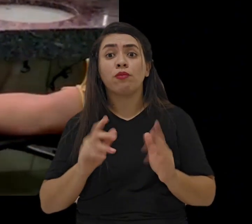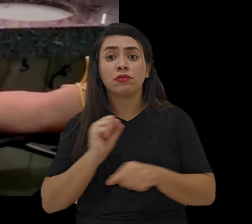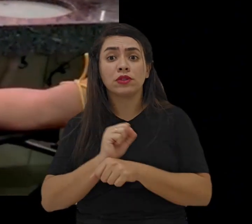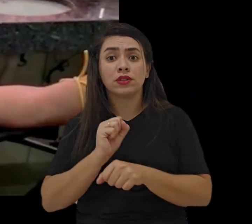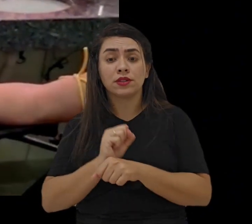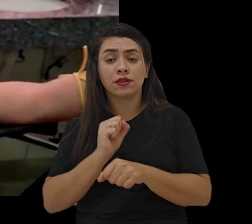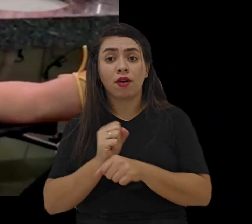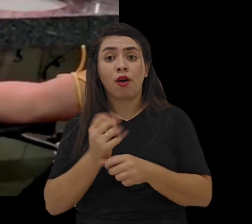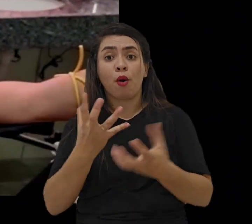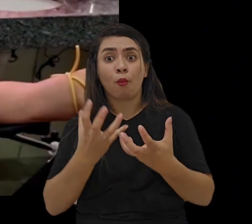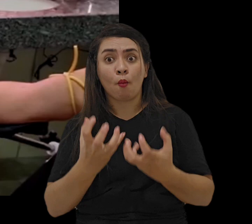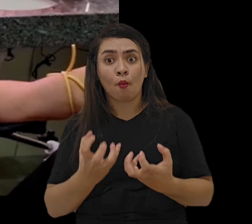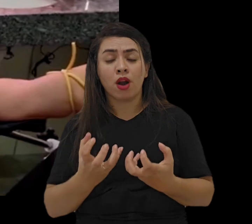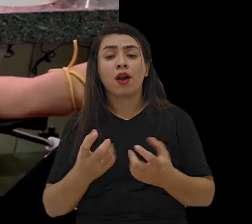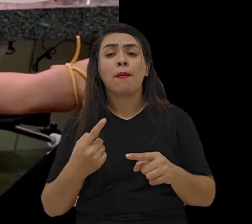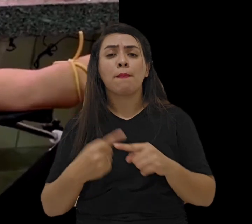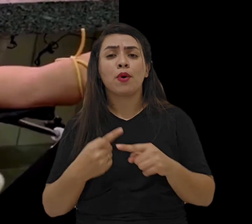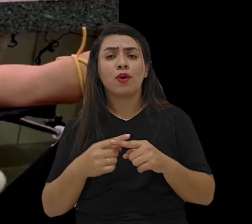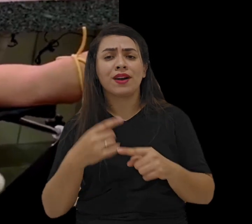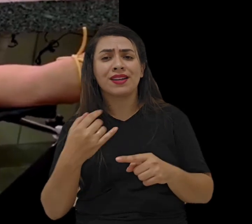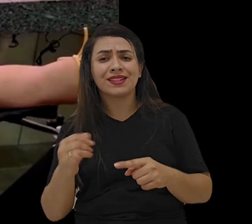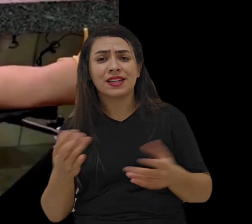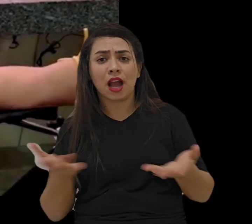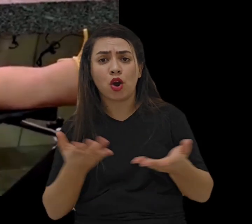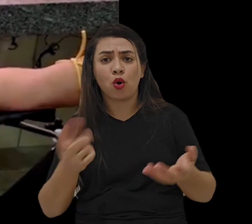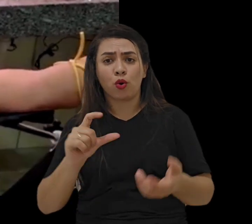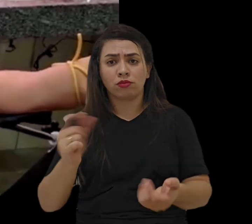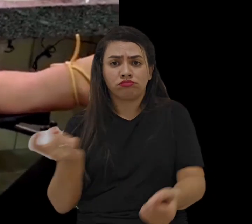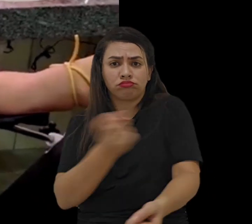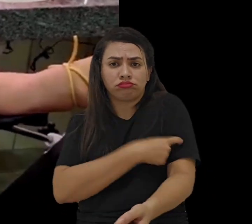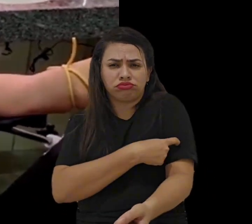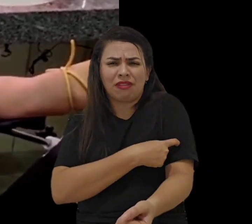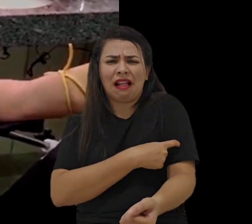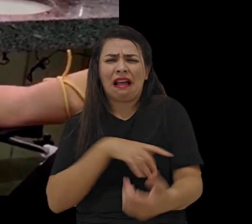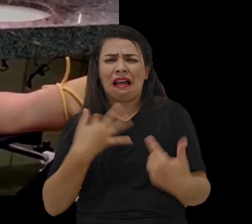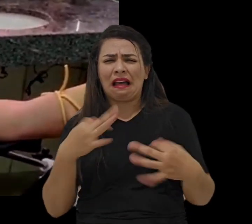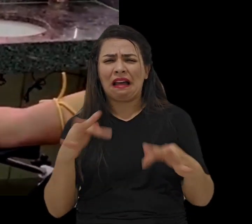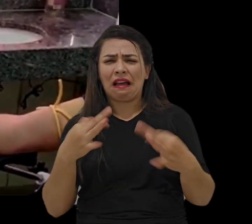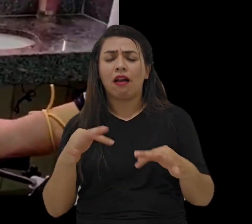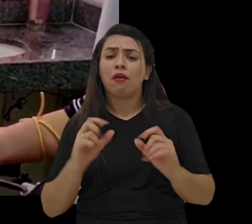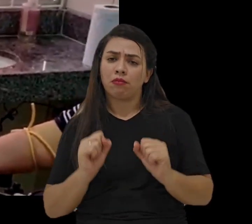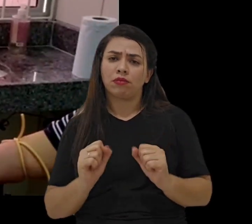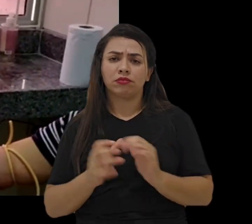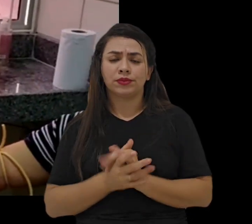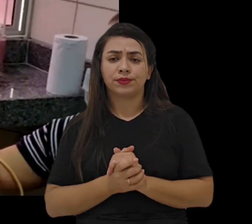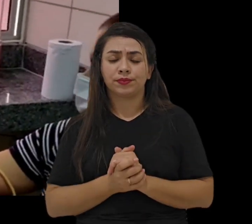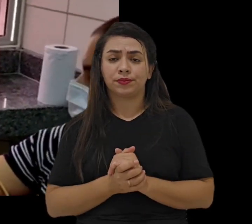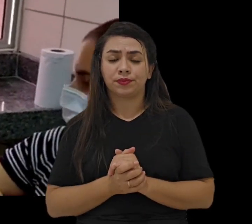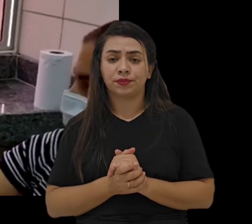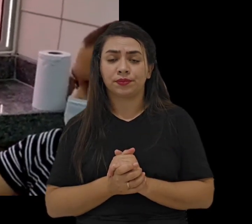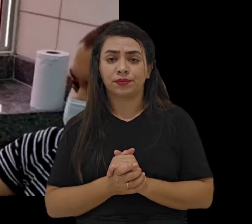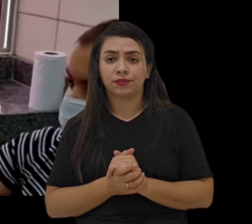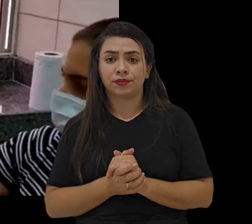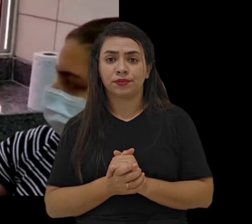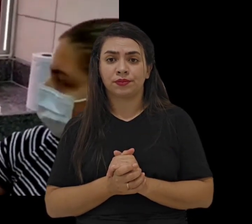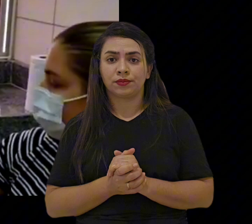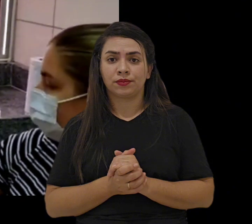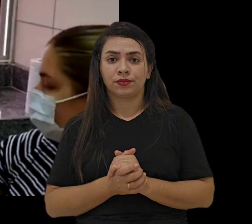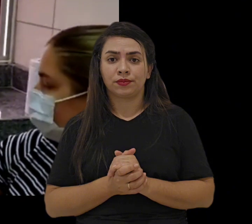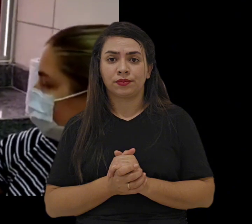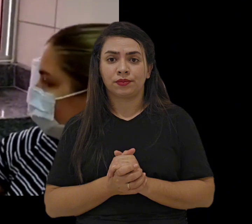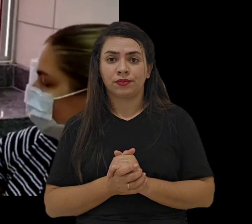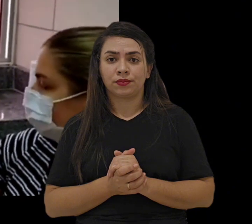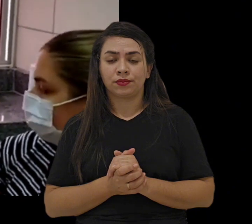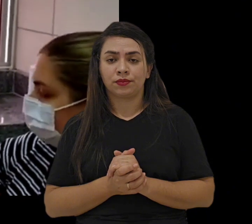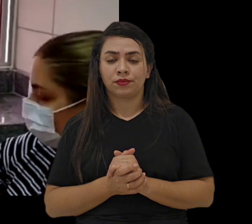cima. Consegue ver aqui? Bisel para cima, tá? Coloquei aqui a agulha. Não fique andando com a agulha assim,